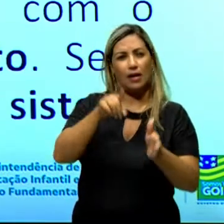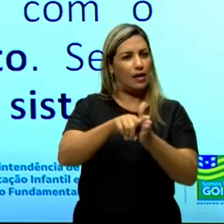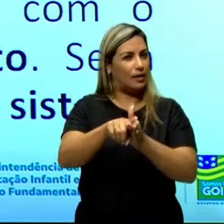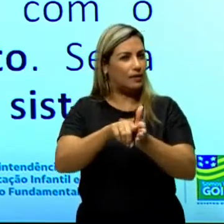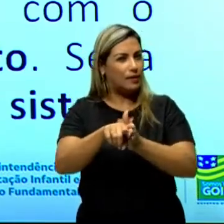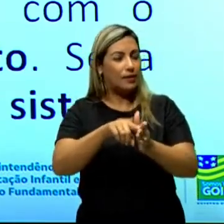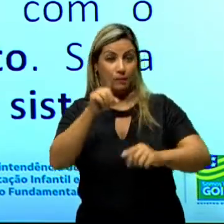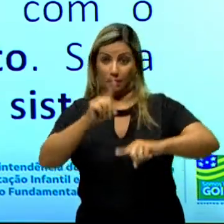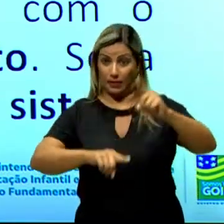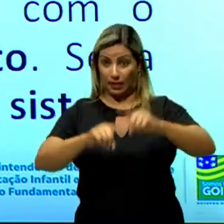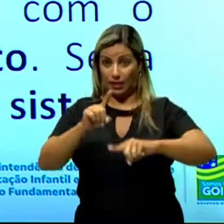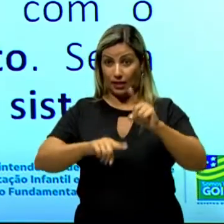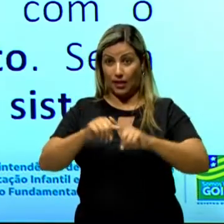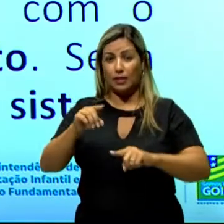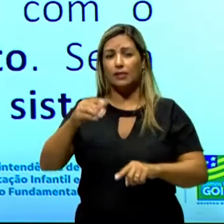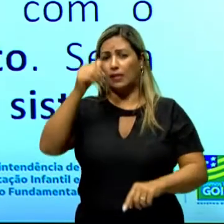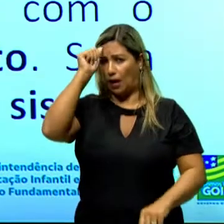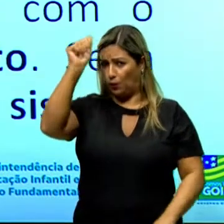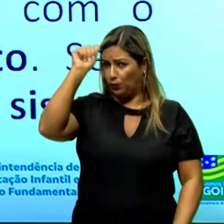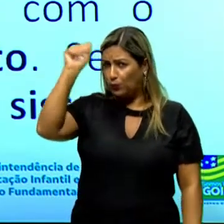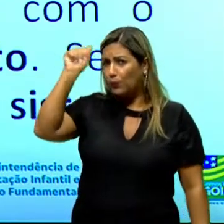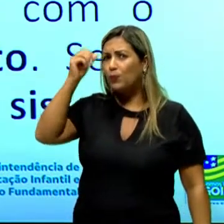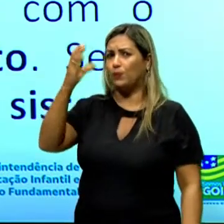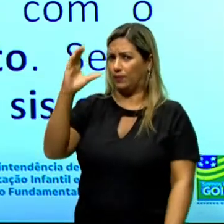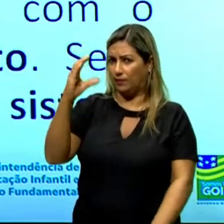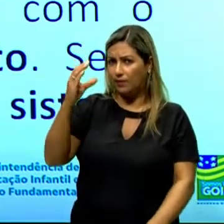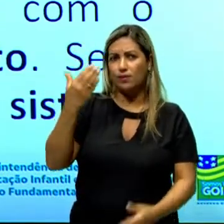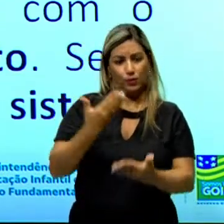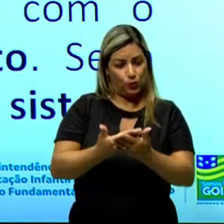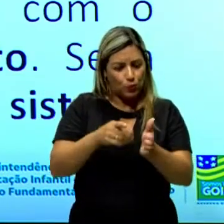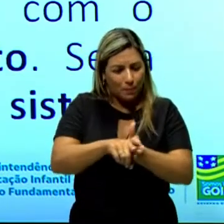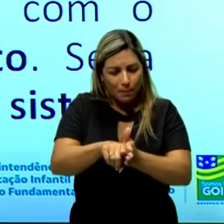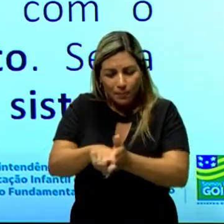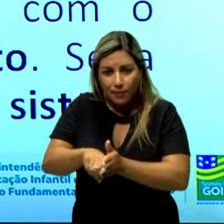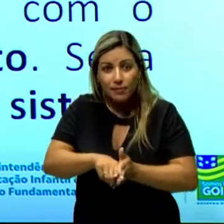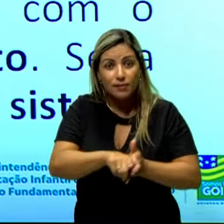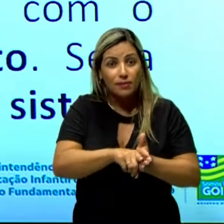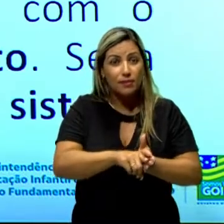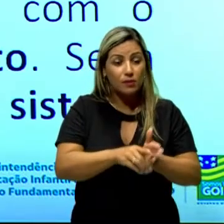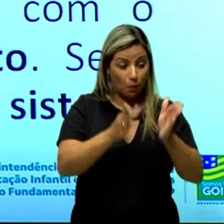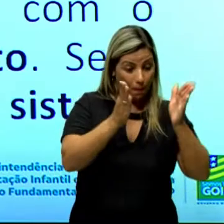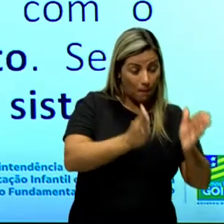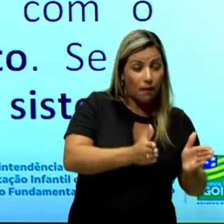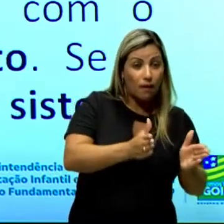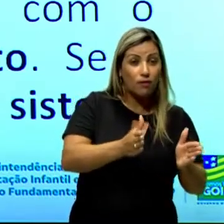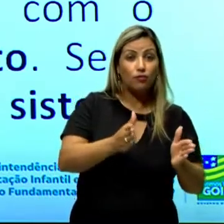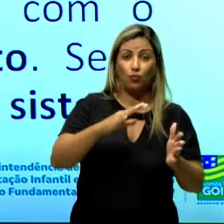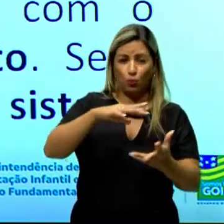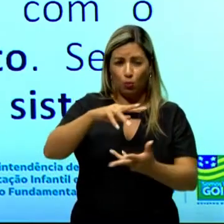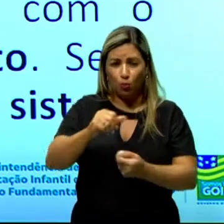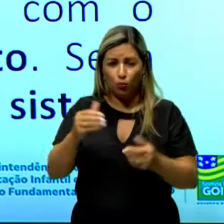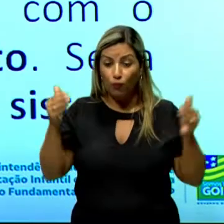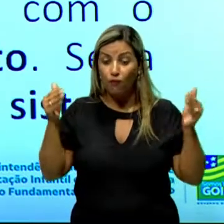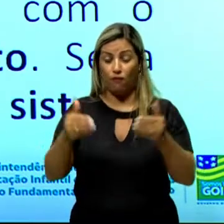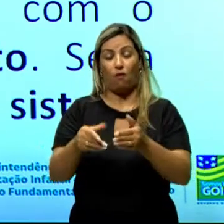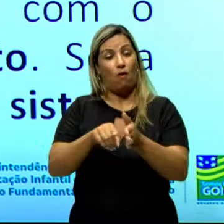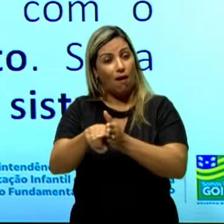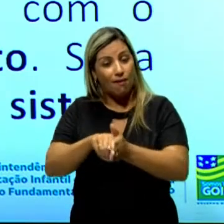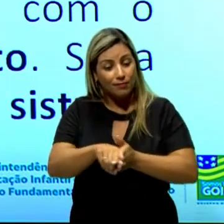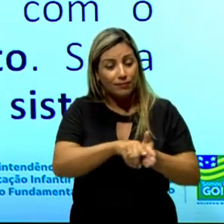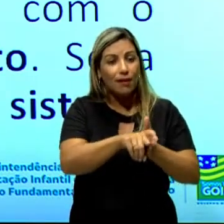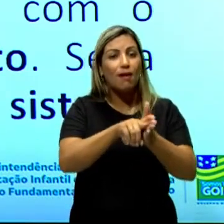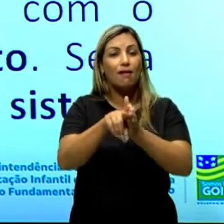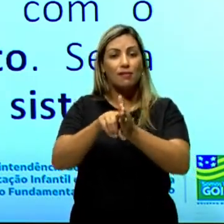dos materiais, os cientistas delimitam uma porção do universo que será o foco da análise